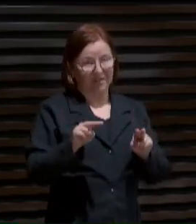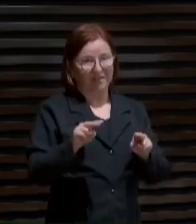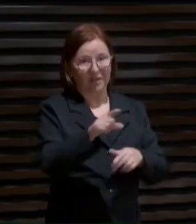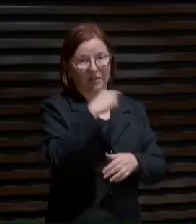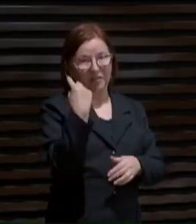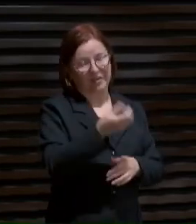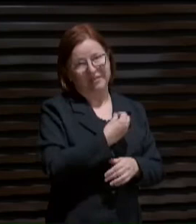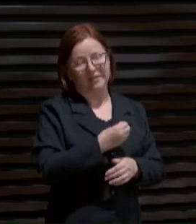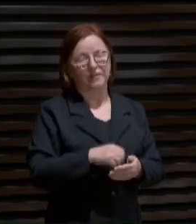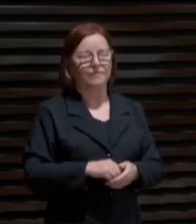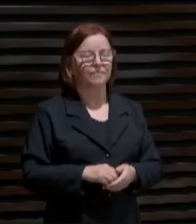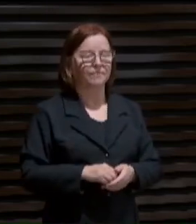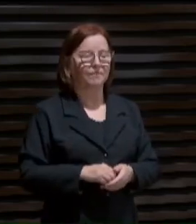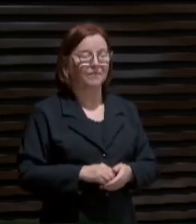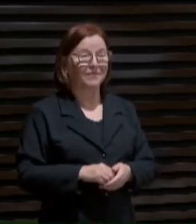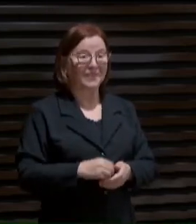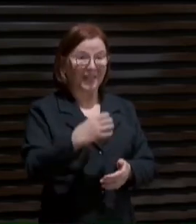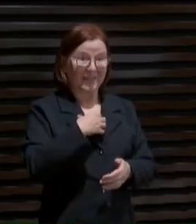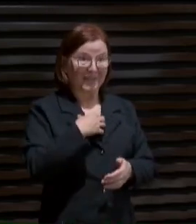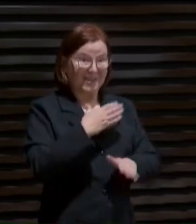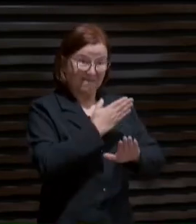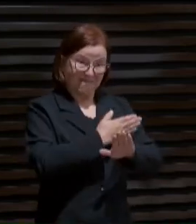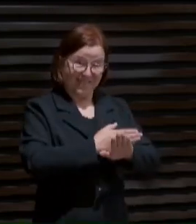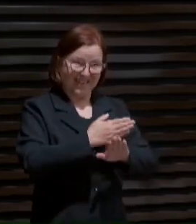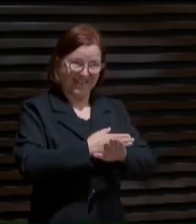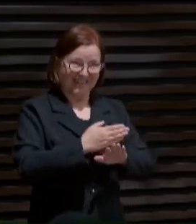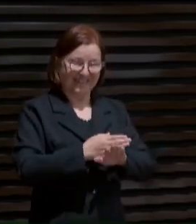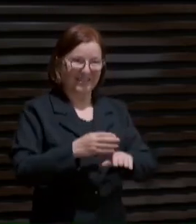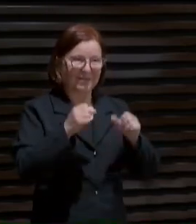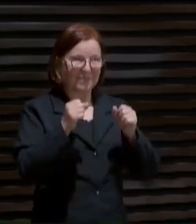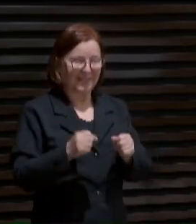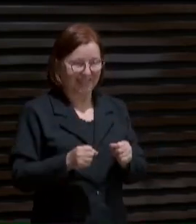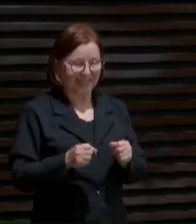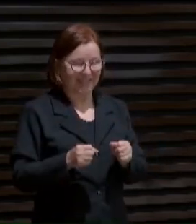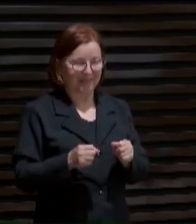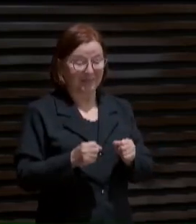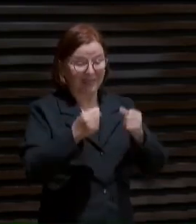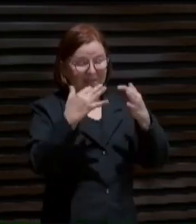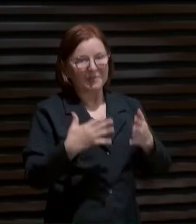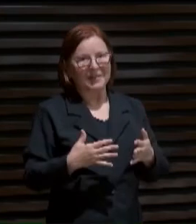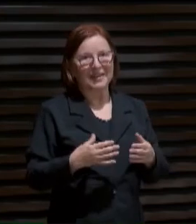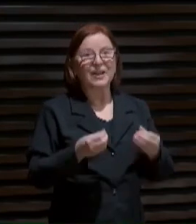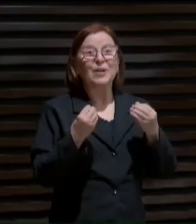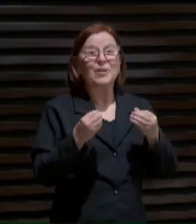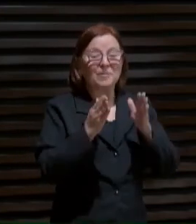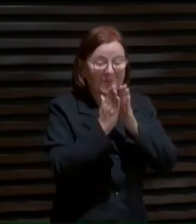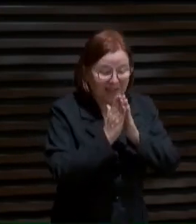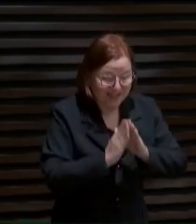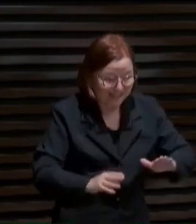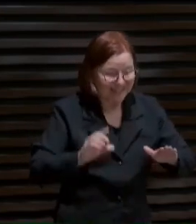disso de maneira bem prática podemos pontuar O que é adorar a Deus de modo aceitável ou